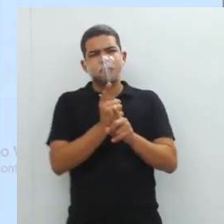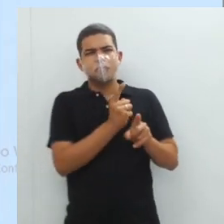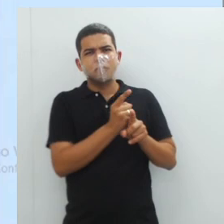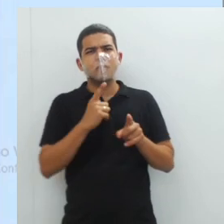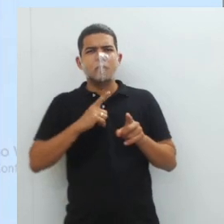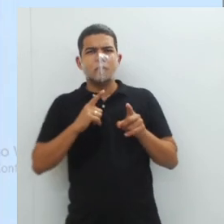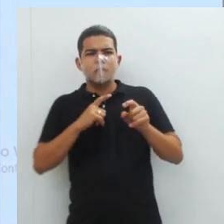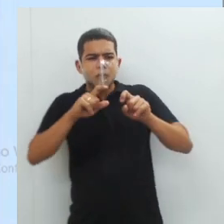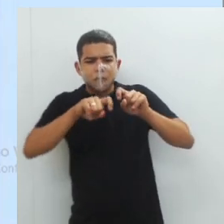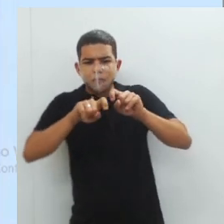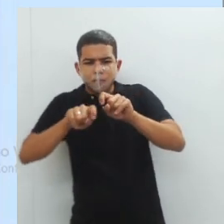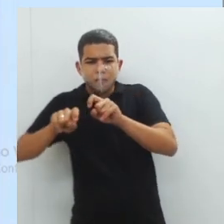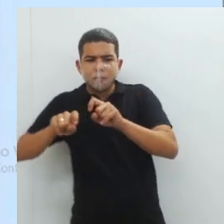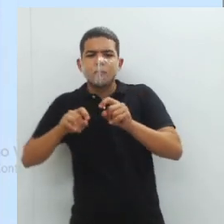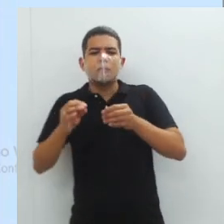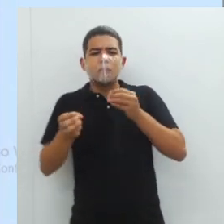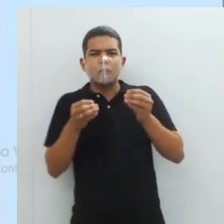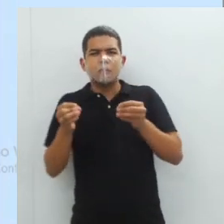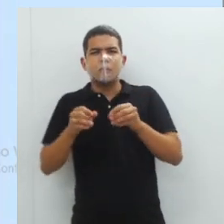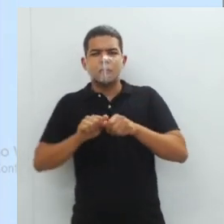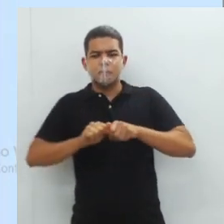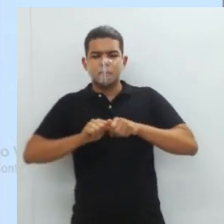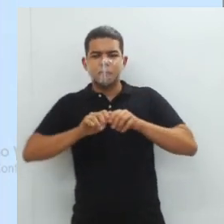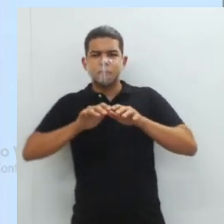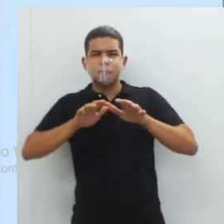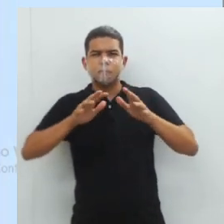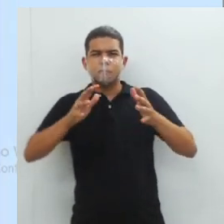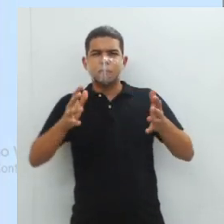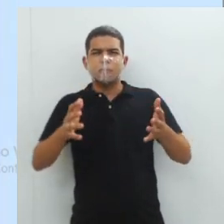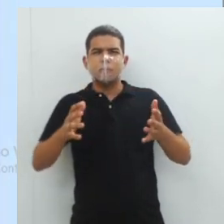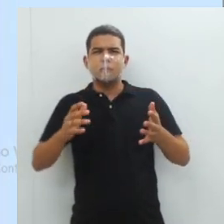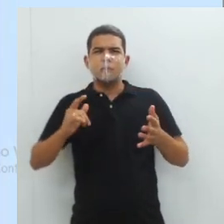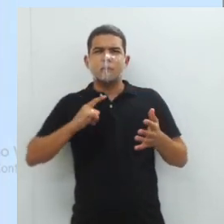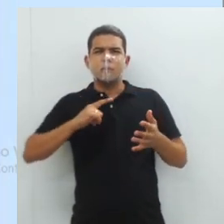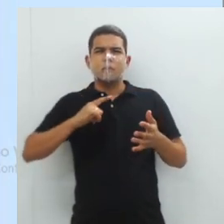reintrodução aqui próximo na Bahia, em